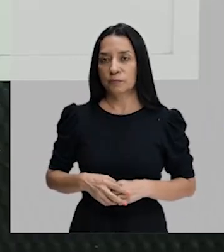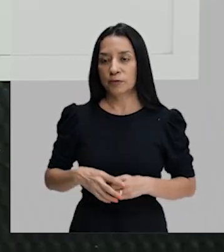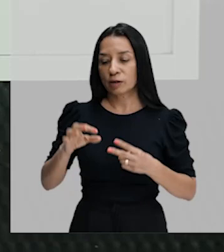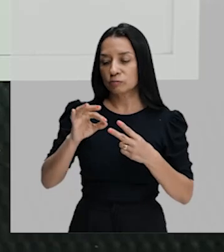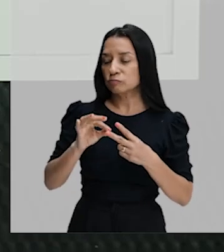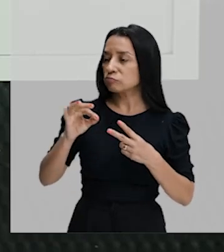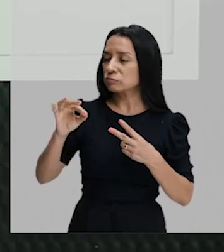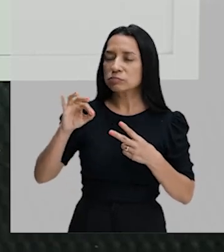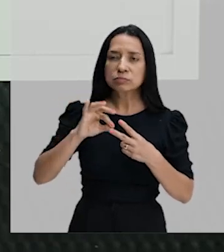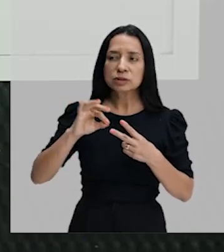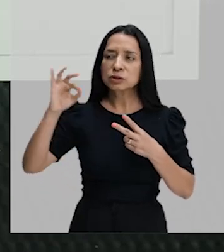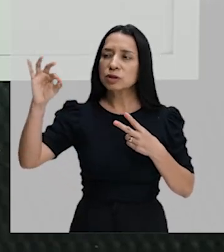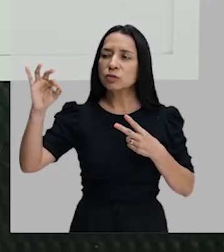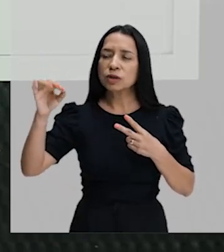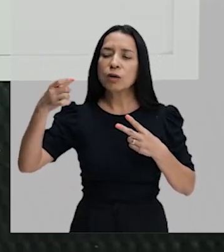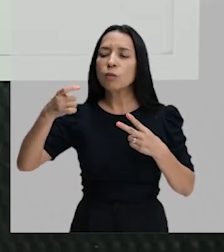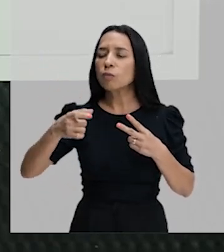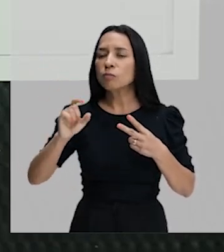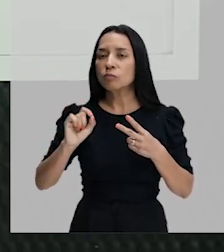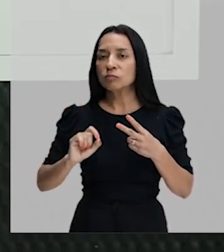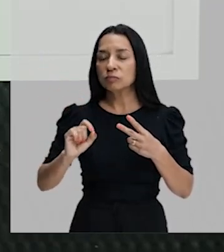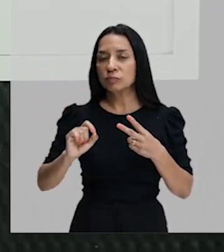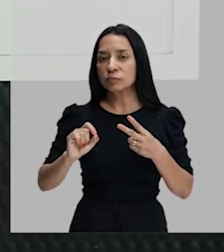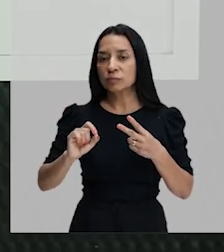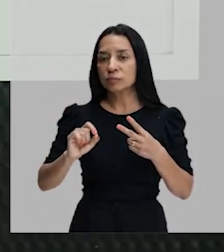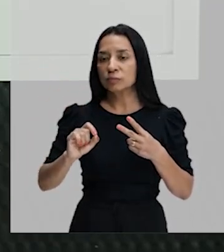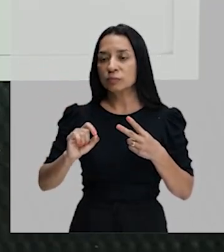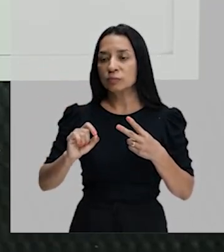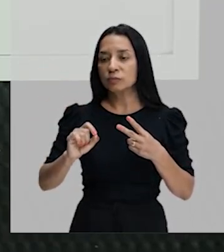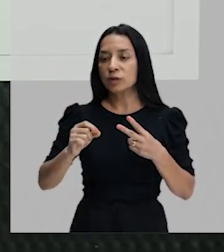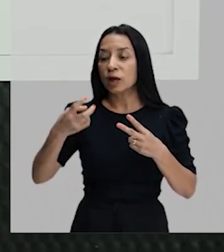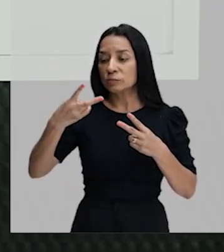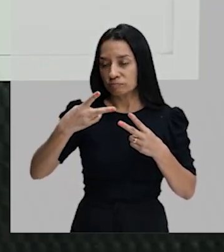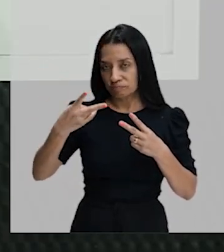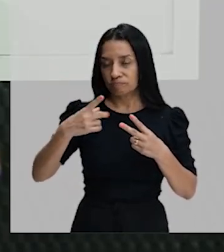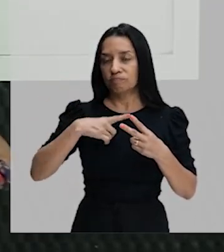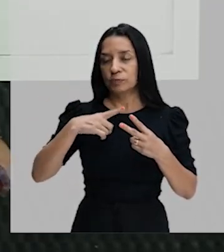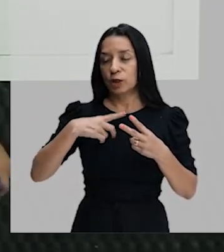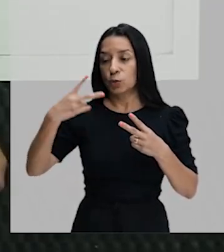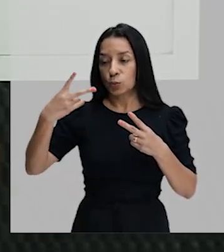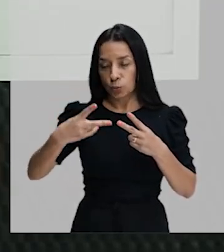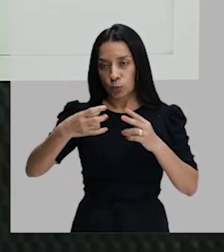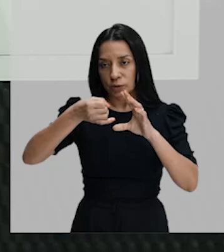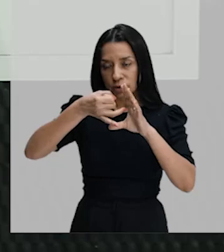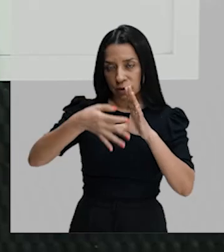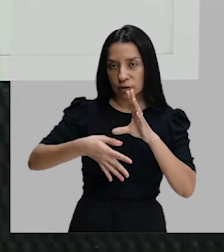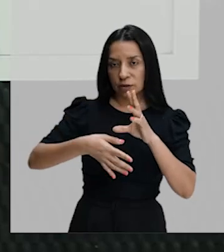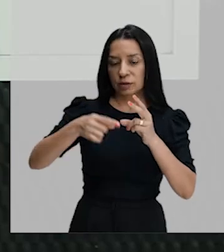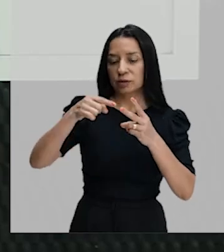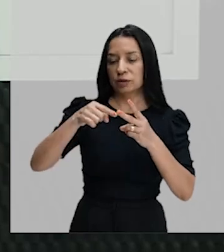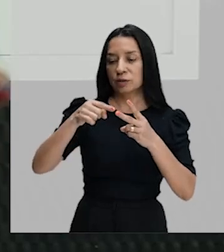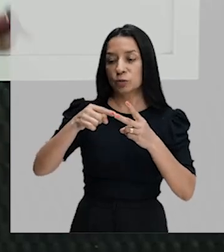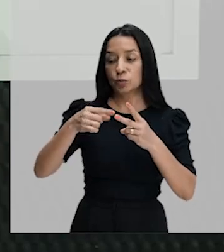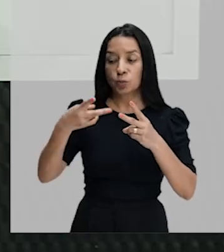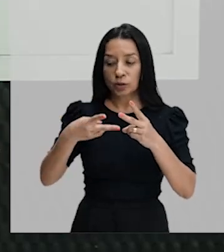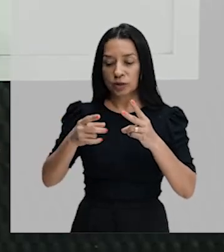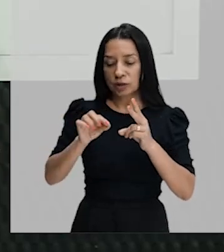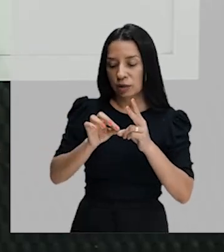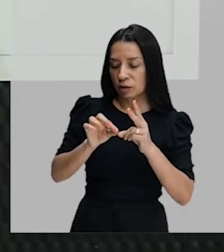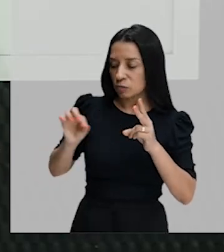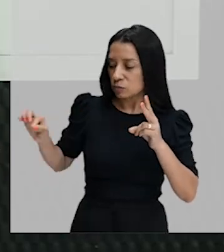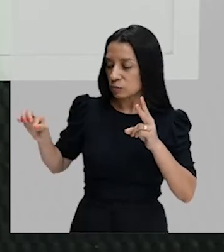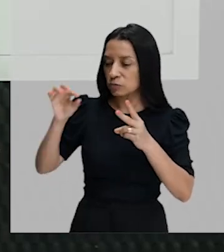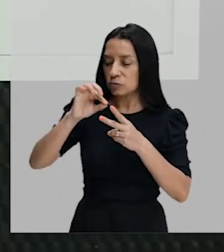na diagonal, professor, como é que vai acontecer? Aí nós vamos juntar duas características. Uma da horizontal e outra